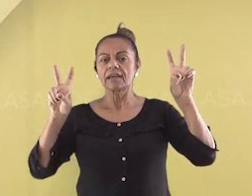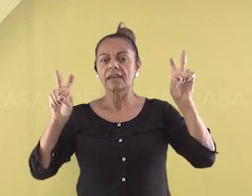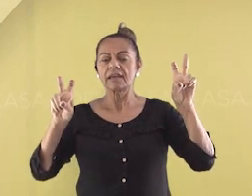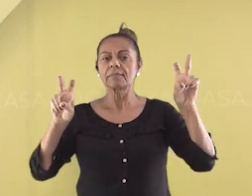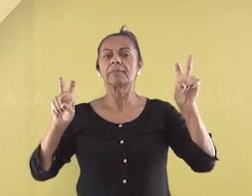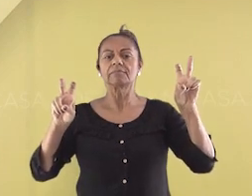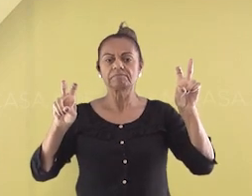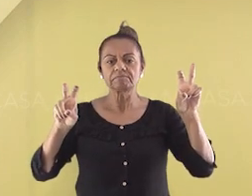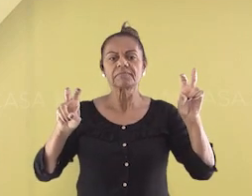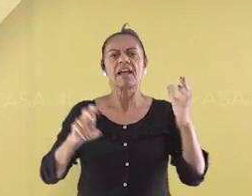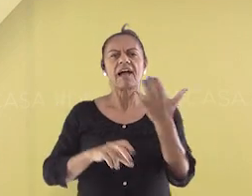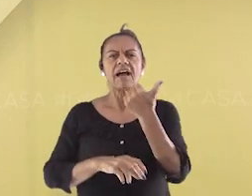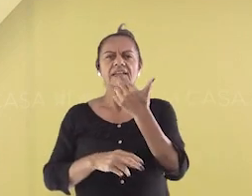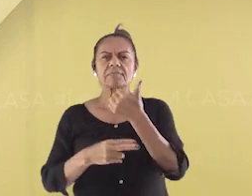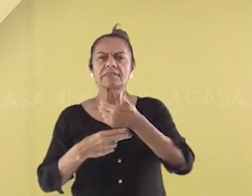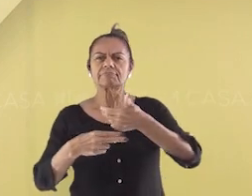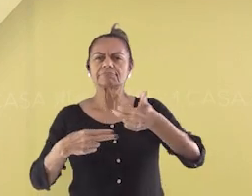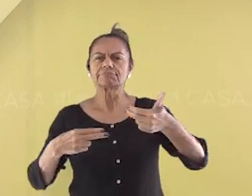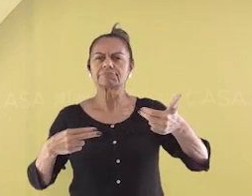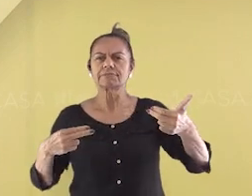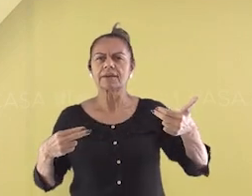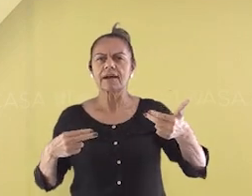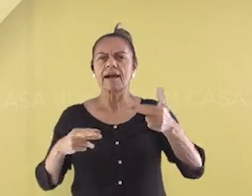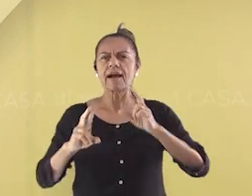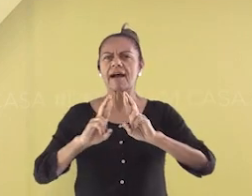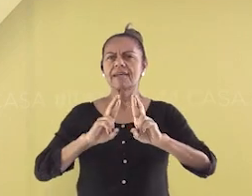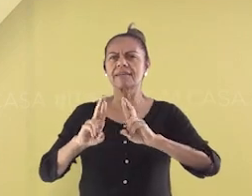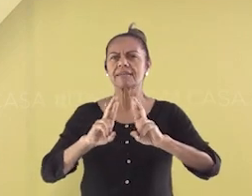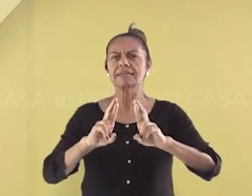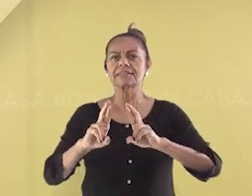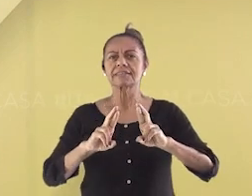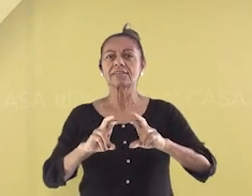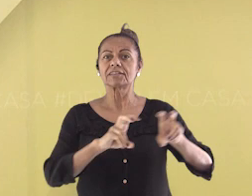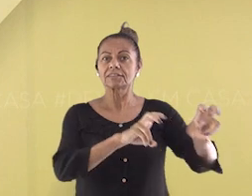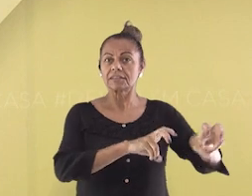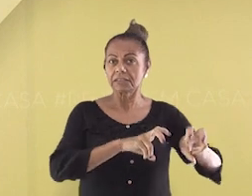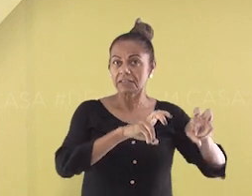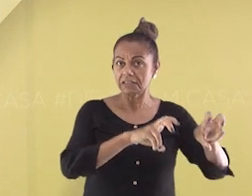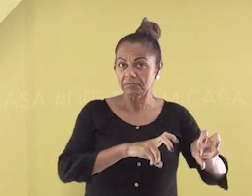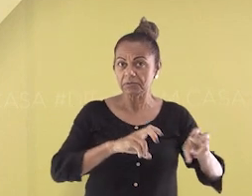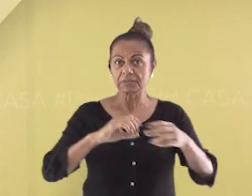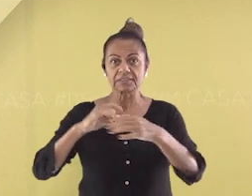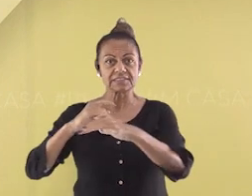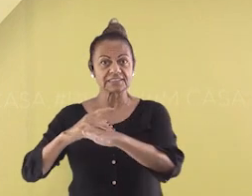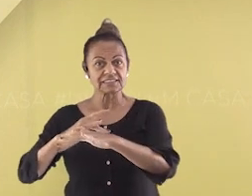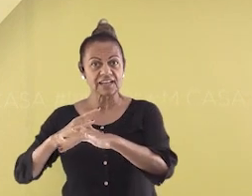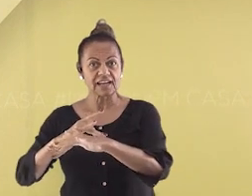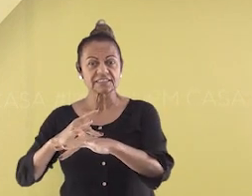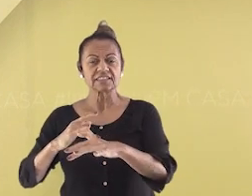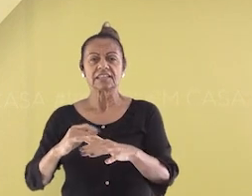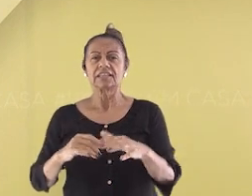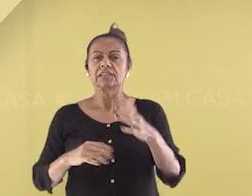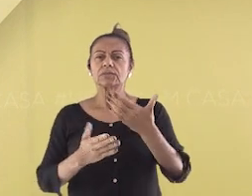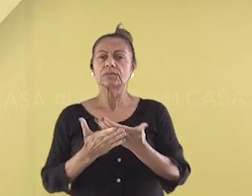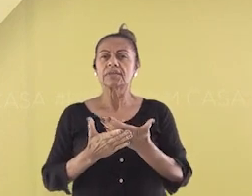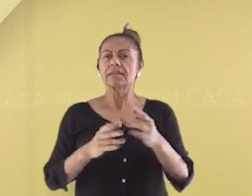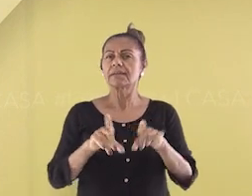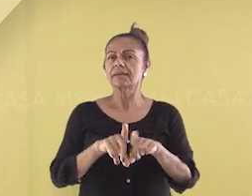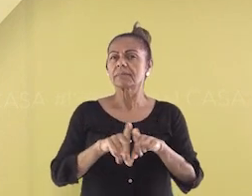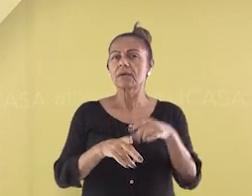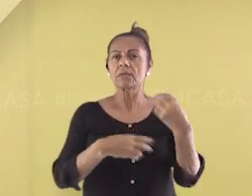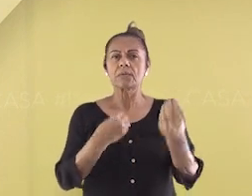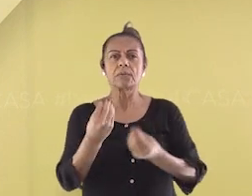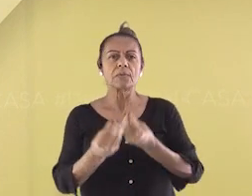refletir sobre a importância de uma boa alimentação para a saúde do nosso corpo. Mas e o meio ambiente? Como